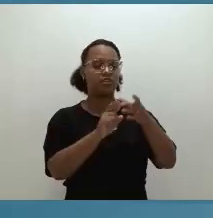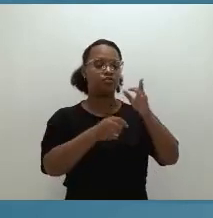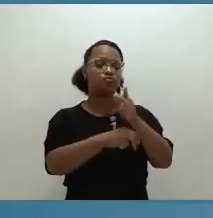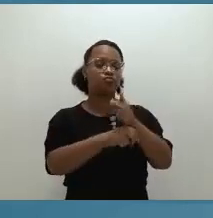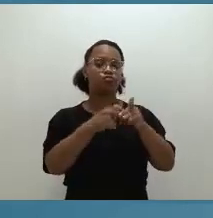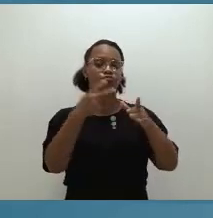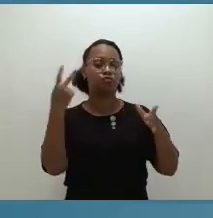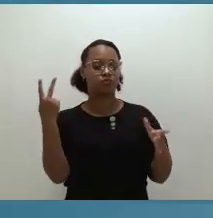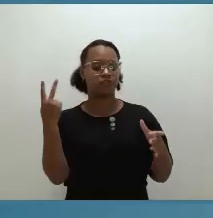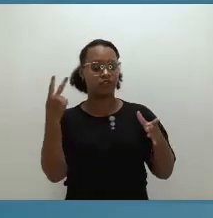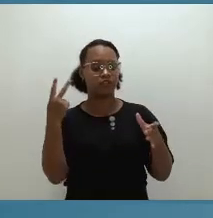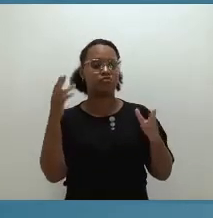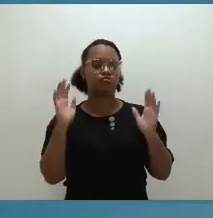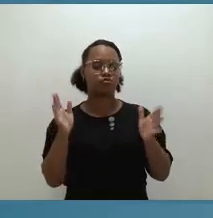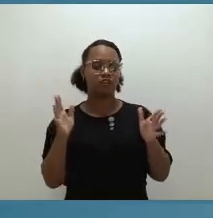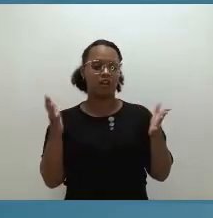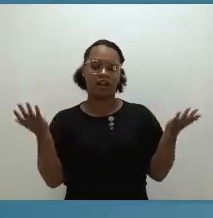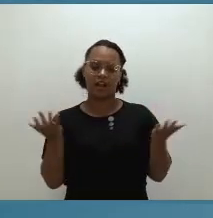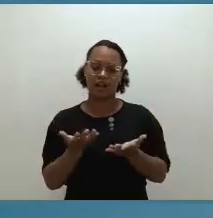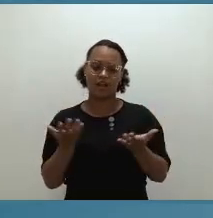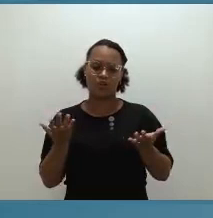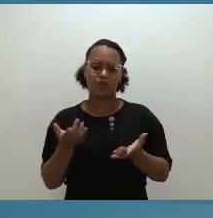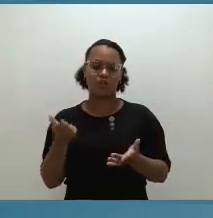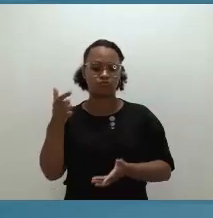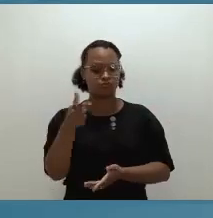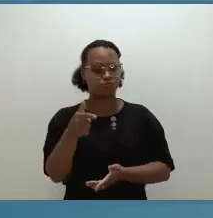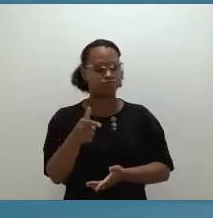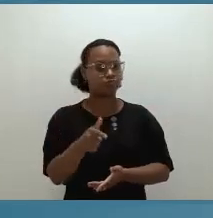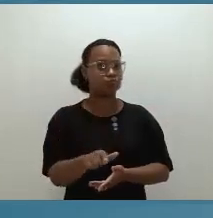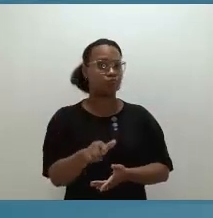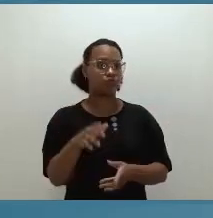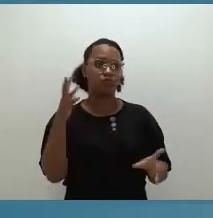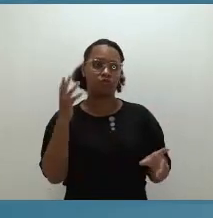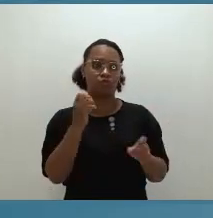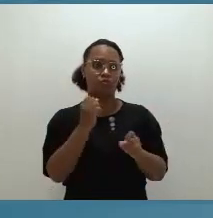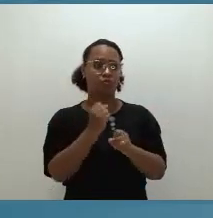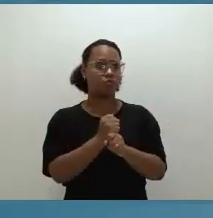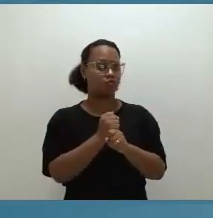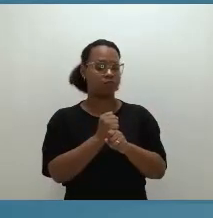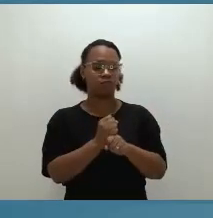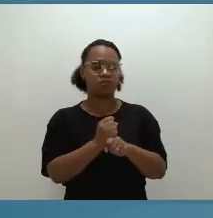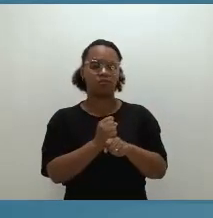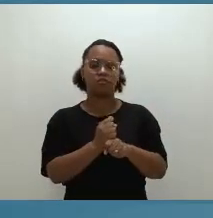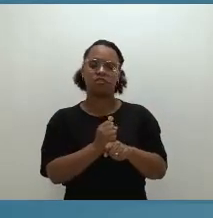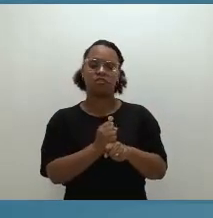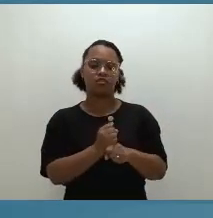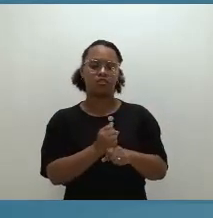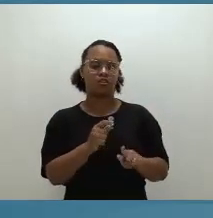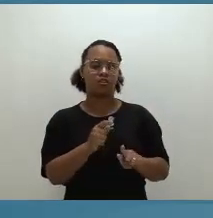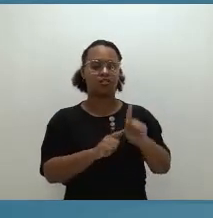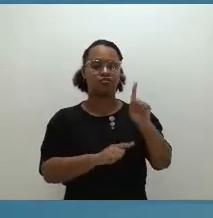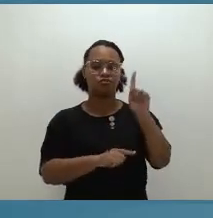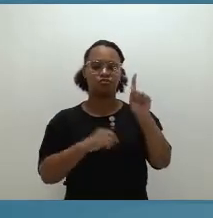E agora nós tentaremos entrar, porque não completaria a gestão desse embargador.